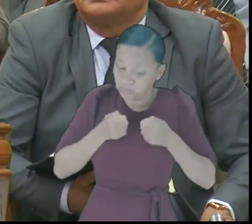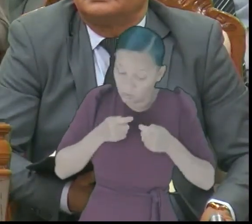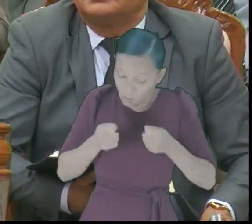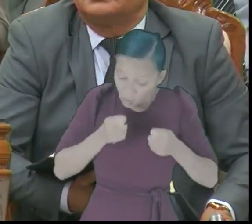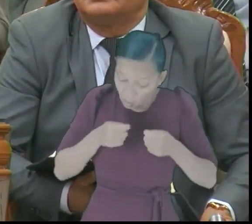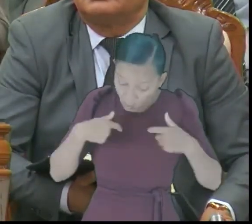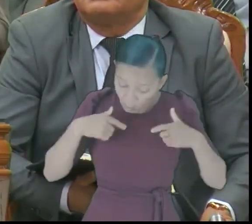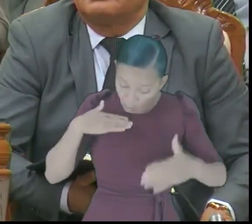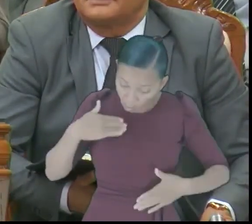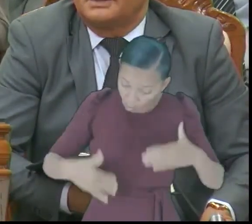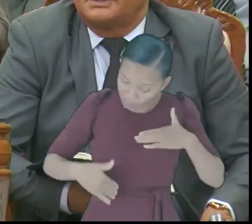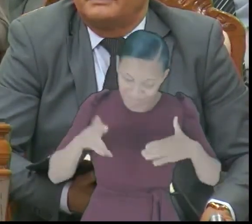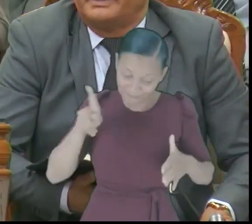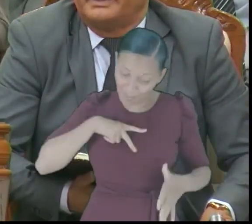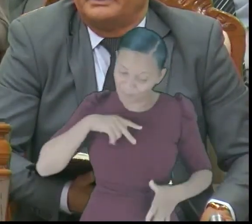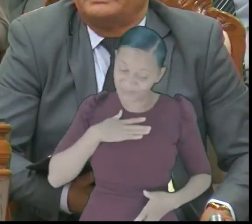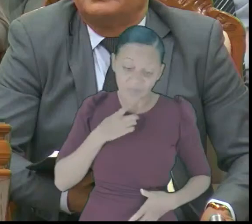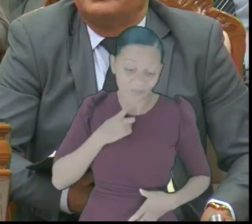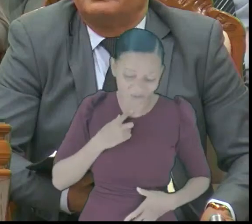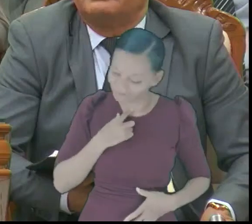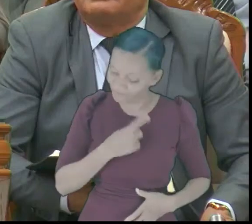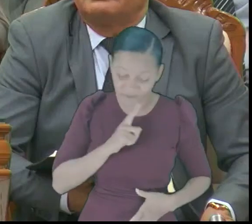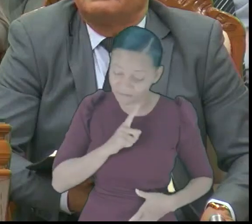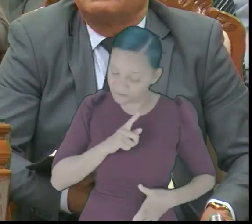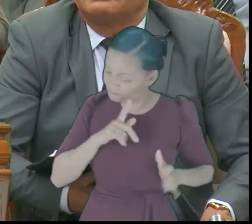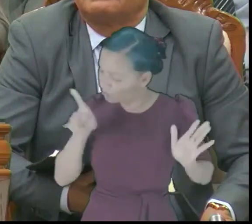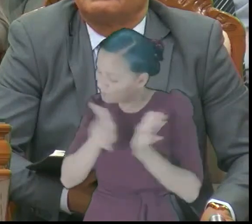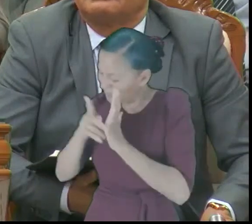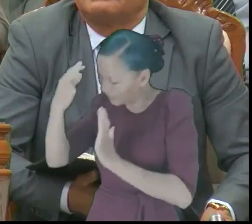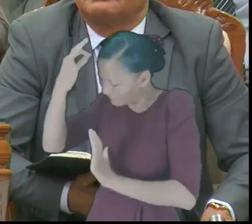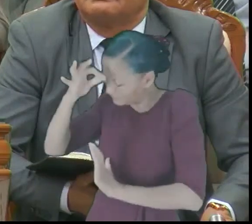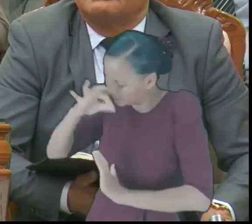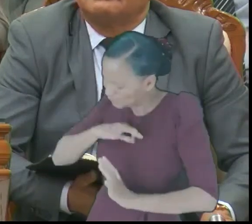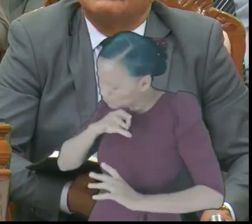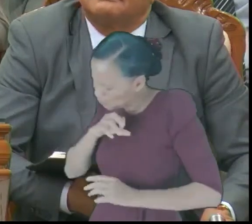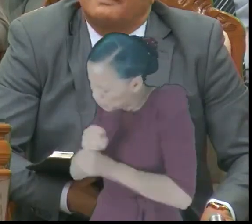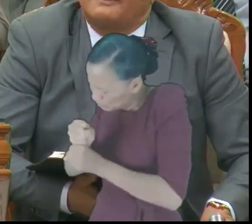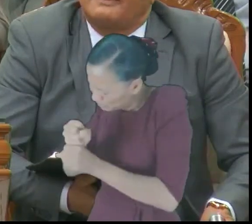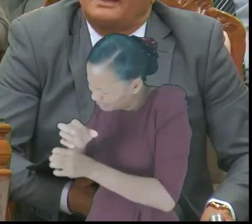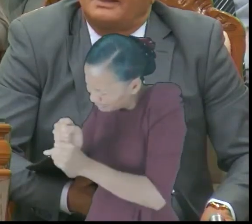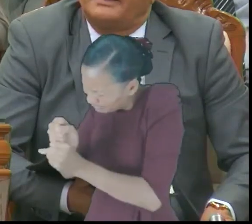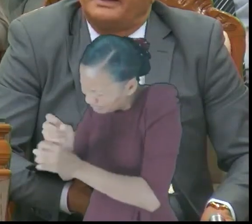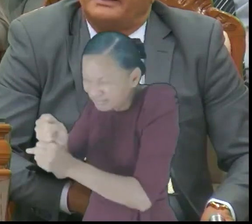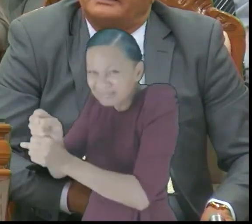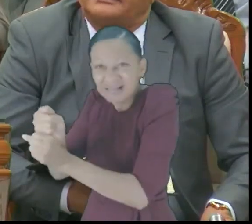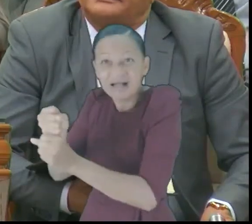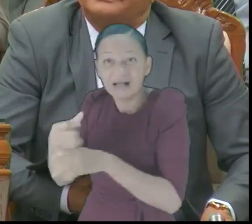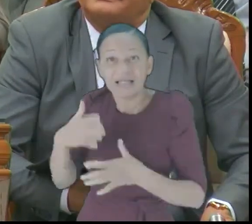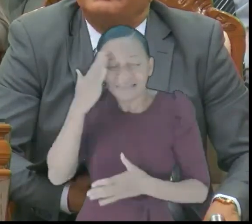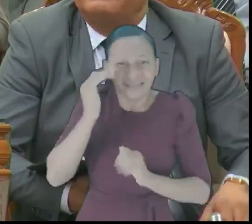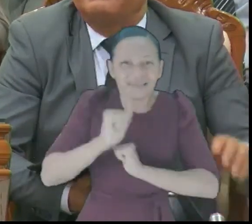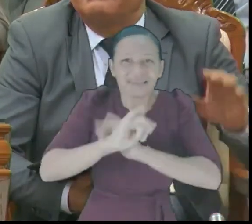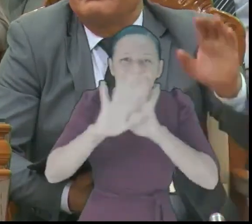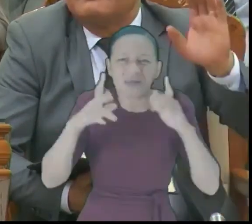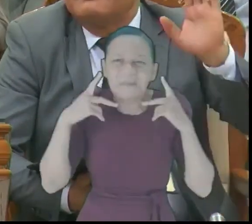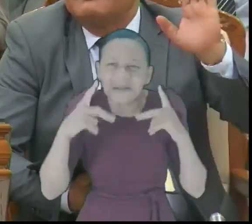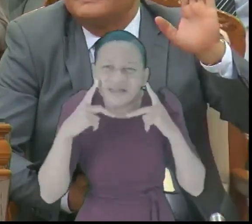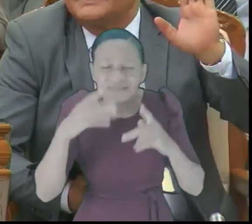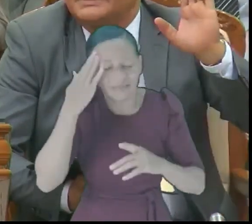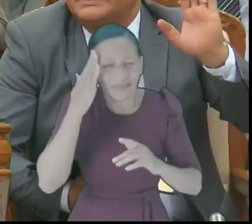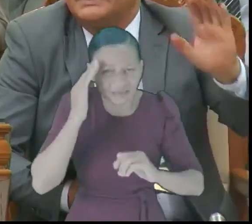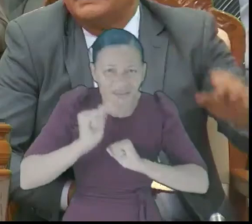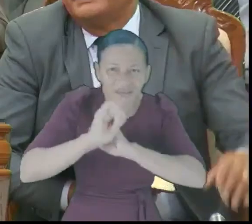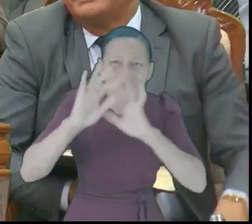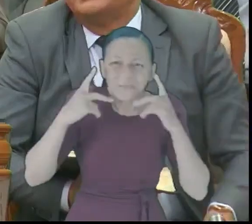não é meu corpo, tu pertences ao Espírito Santo de Deus. Quem entendeu a palavra? Quem entendeu a